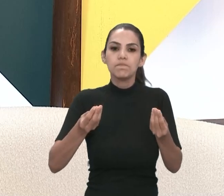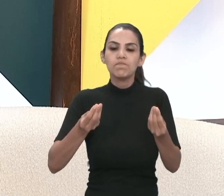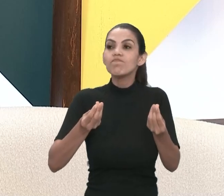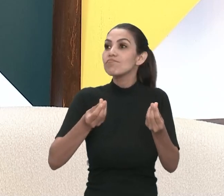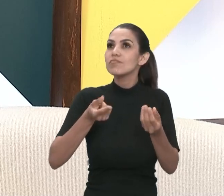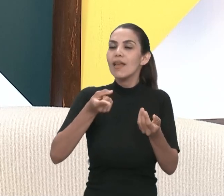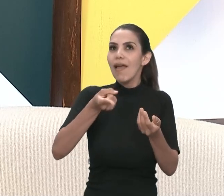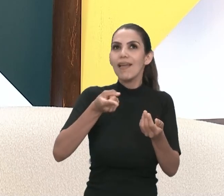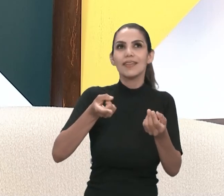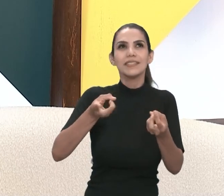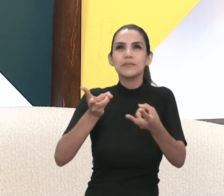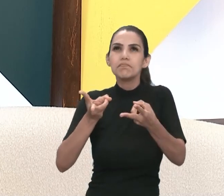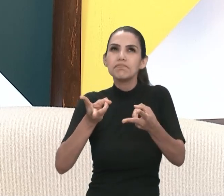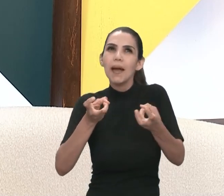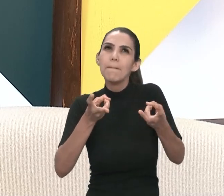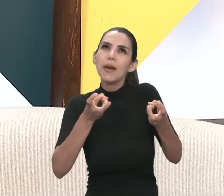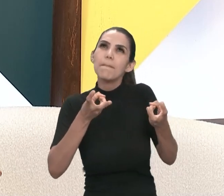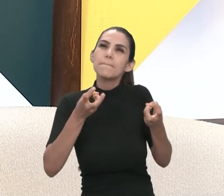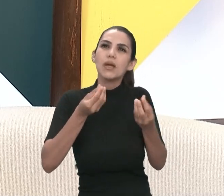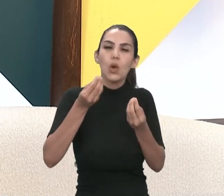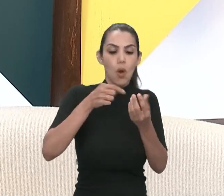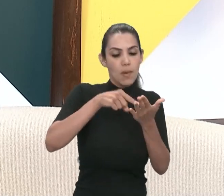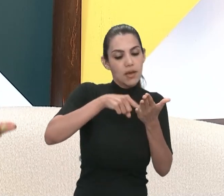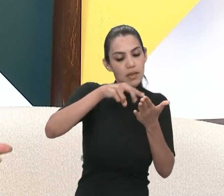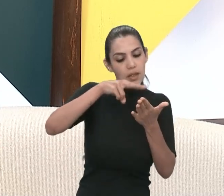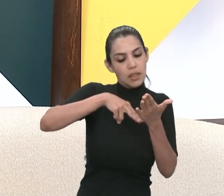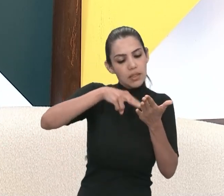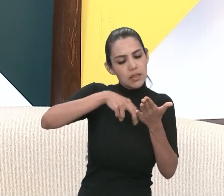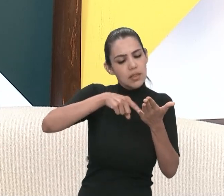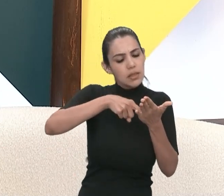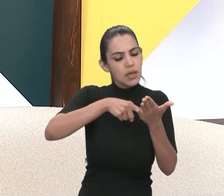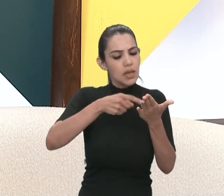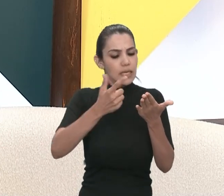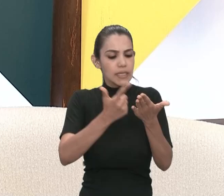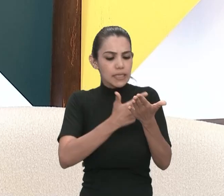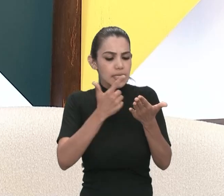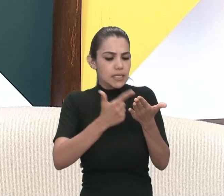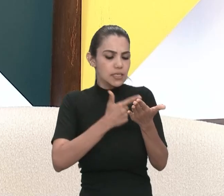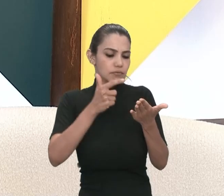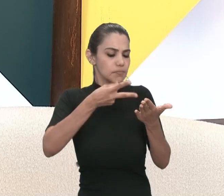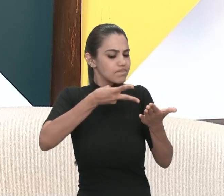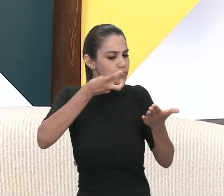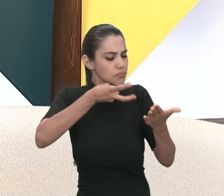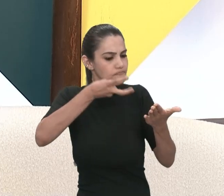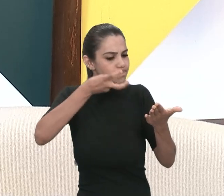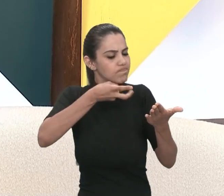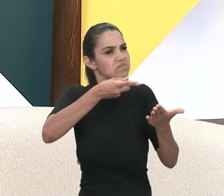a qualidade de livros, de materiais que nós temos